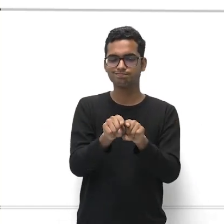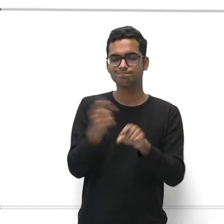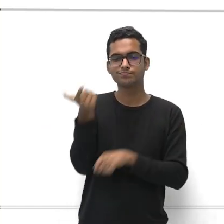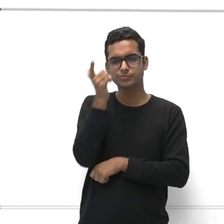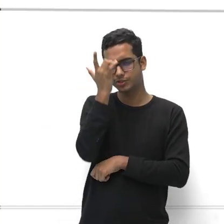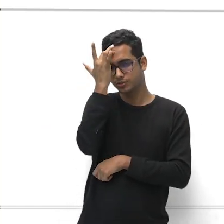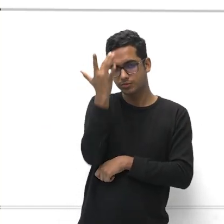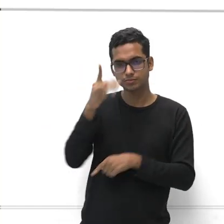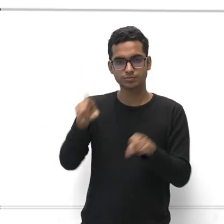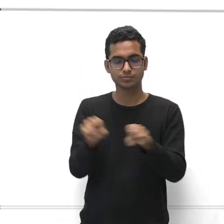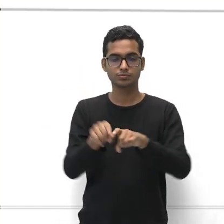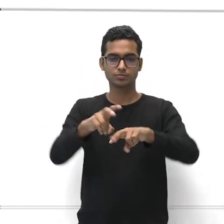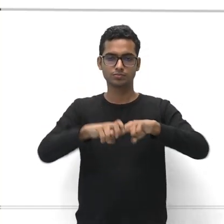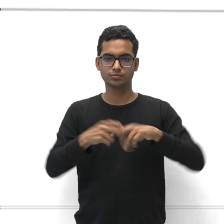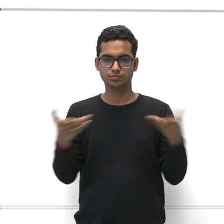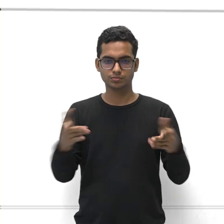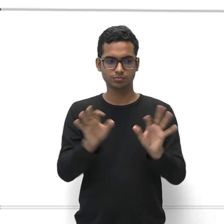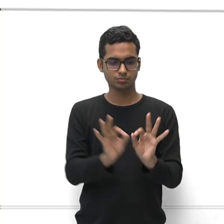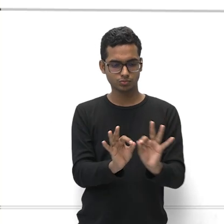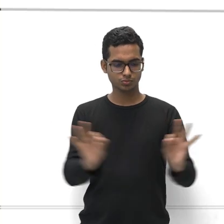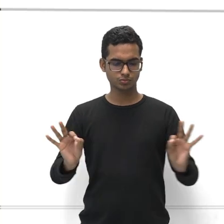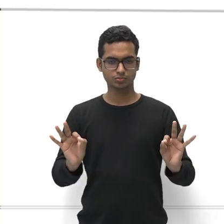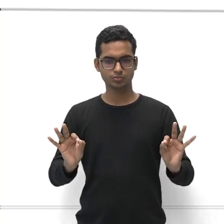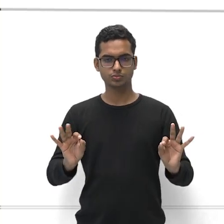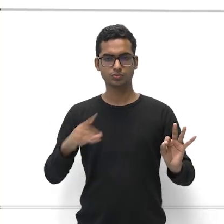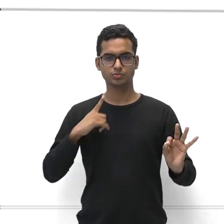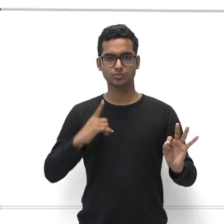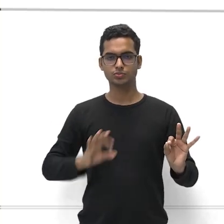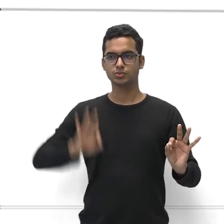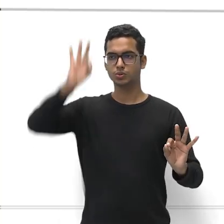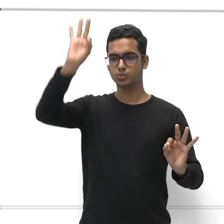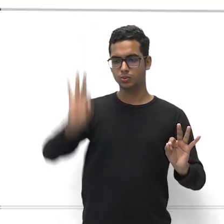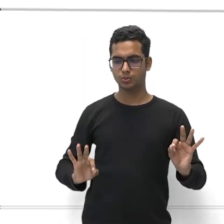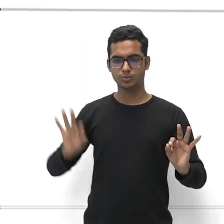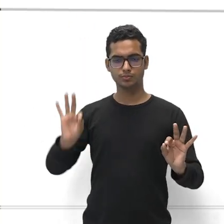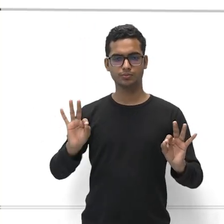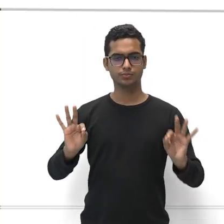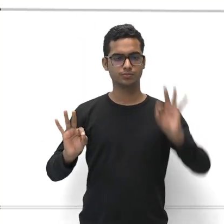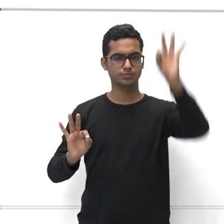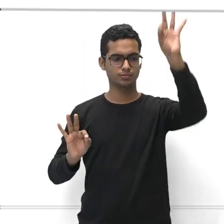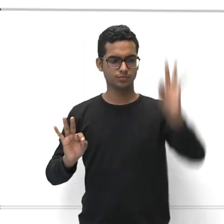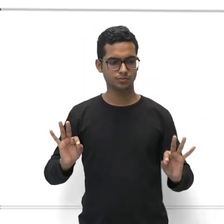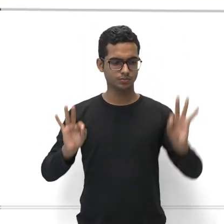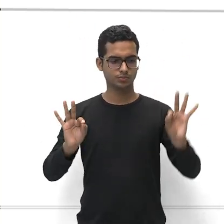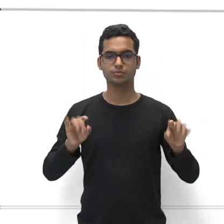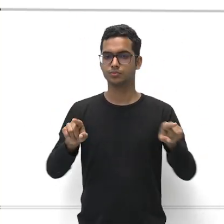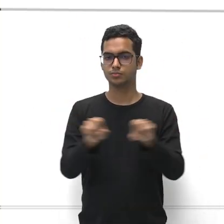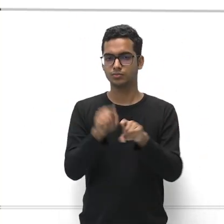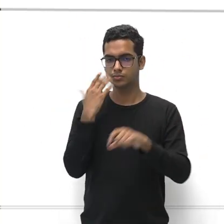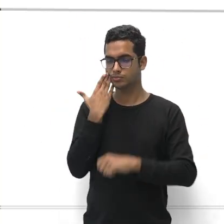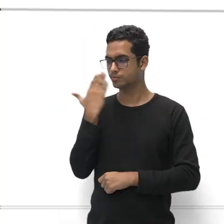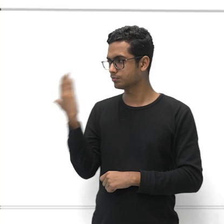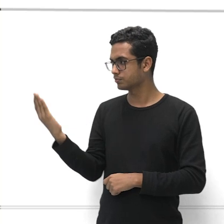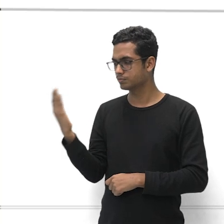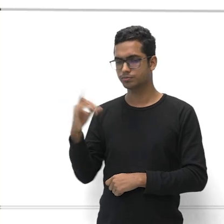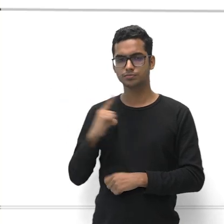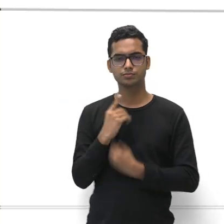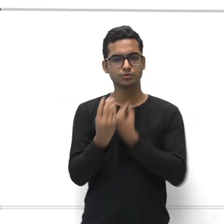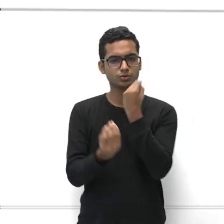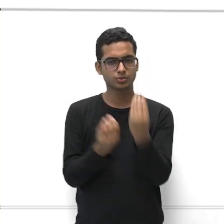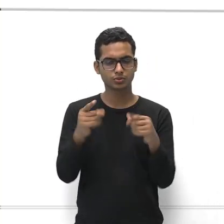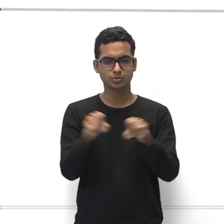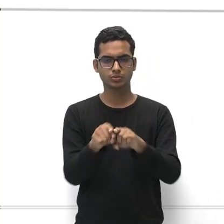retas suportes aqui que no momento ainda não definem o nosso retângulo. Pois bem, vamos supor que a